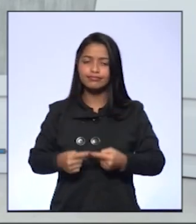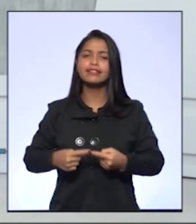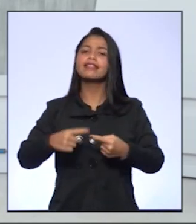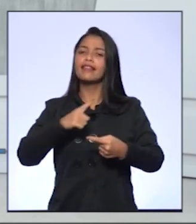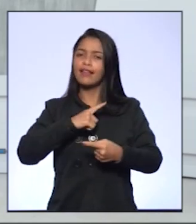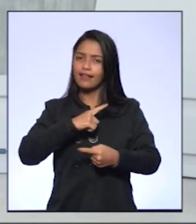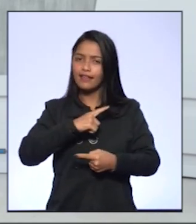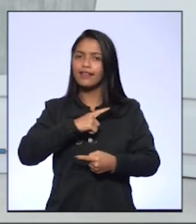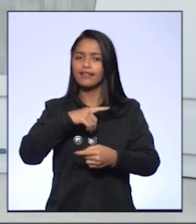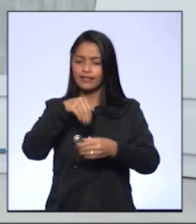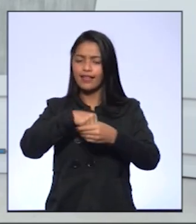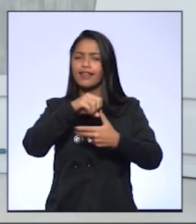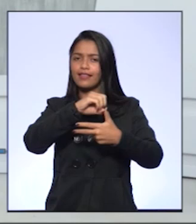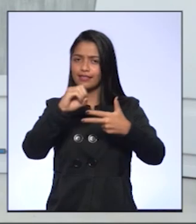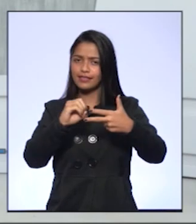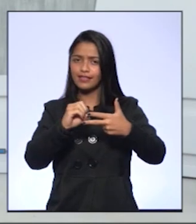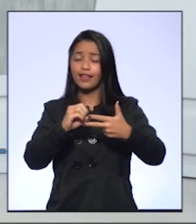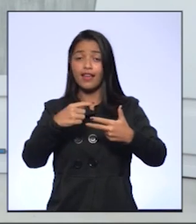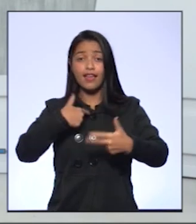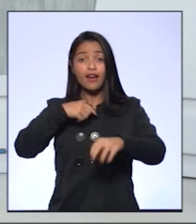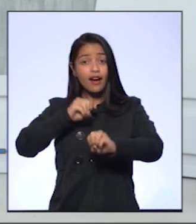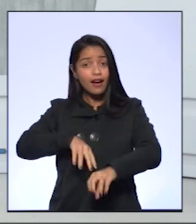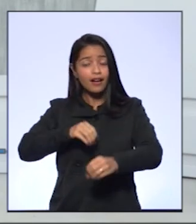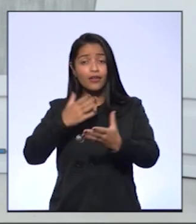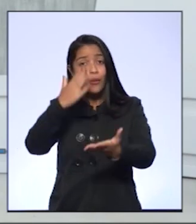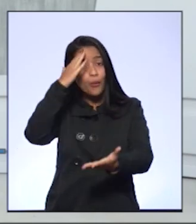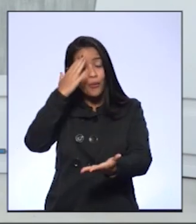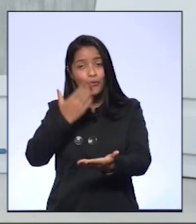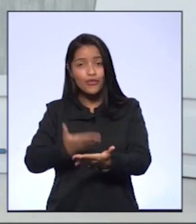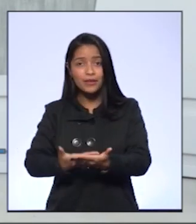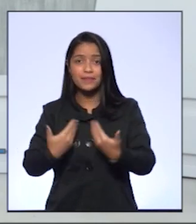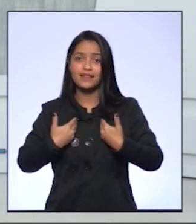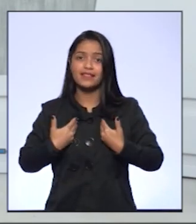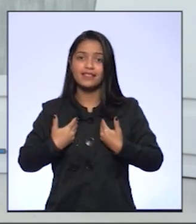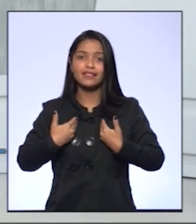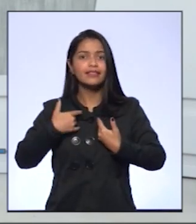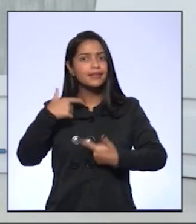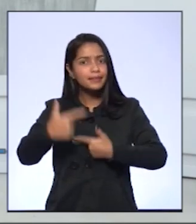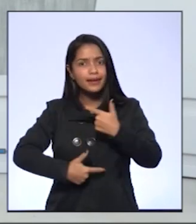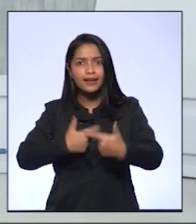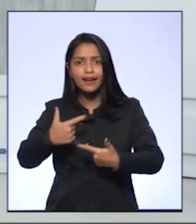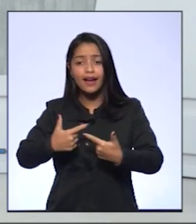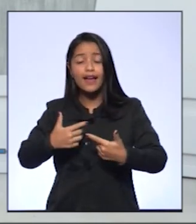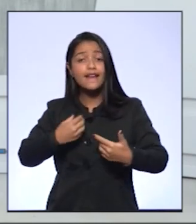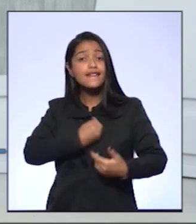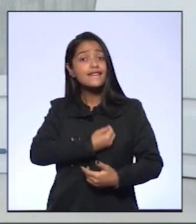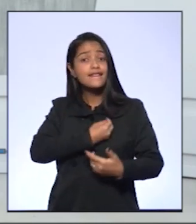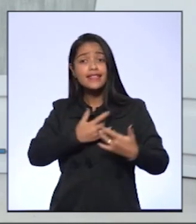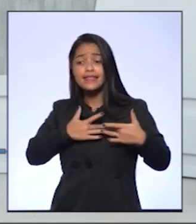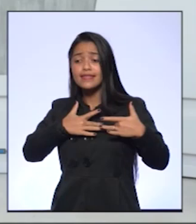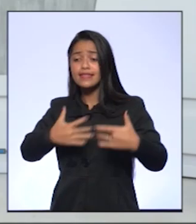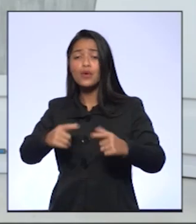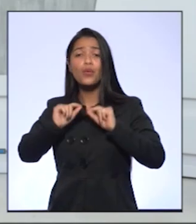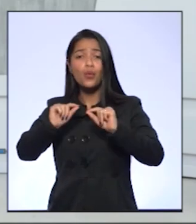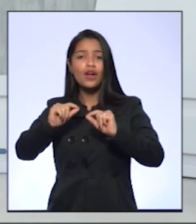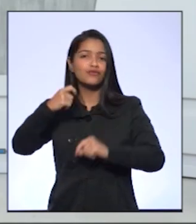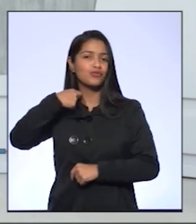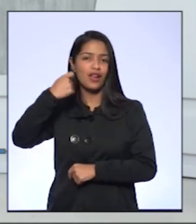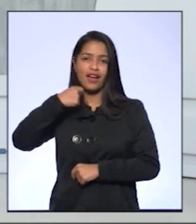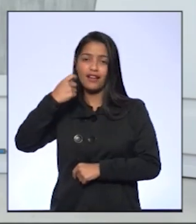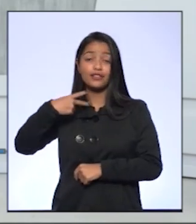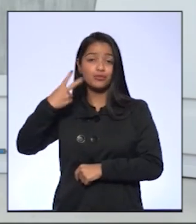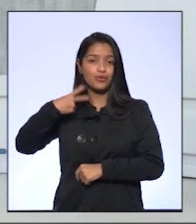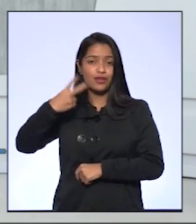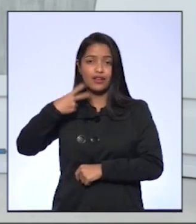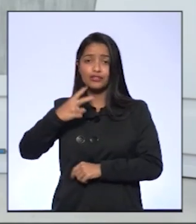seguem. Confia em mim. Eu trabalho, eu dou minha vida pra vestibular. A única coisa que eu faço da vida, a única coisa que eu sei é vestibular. O resto eu não sei